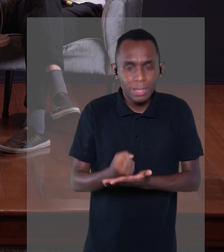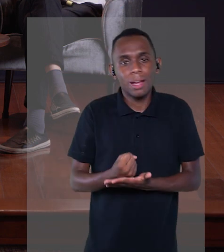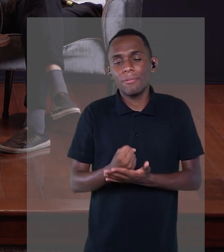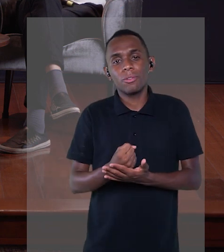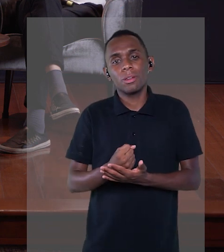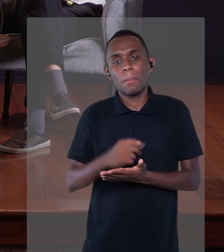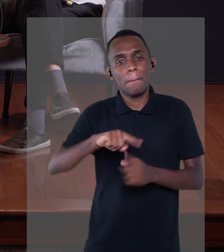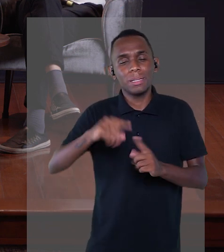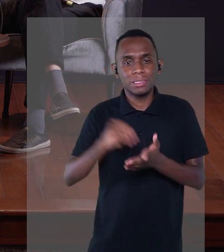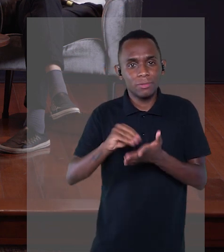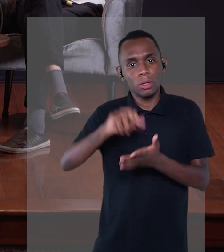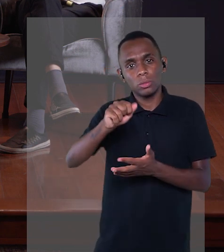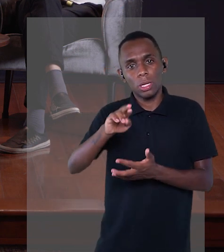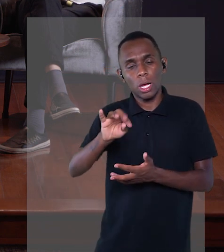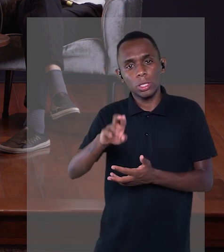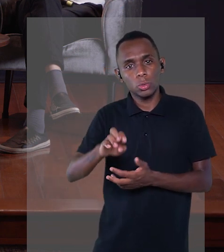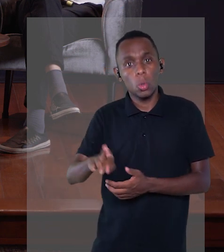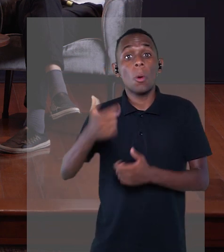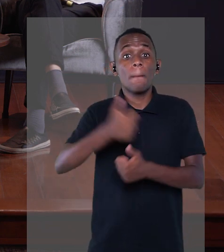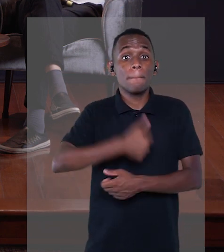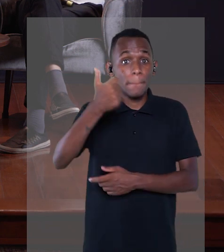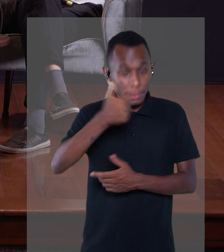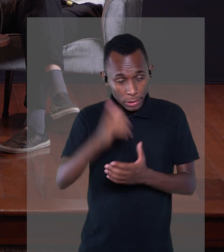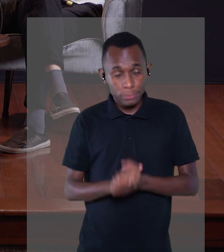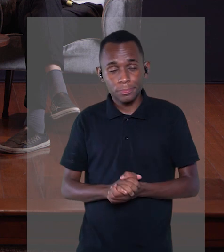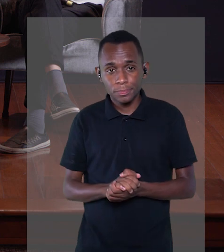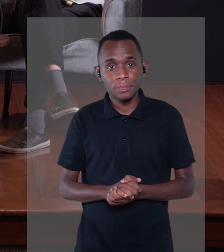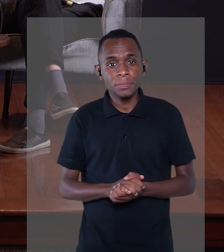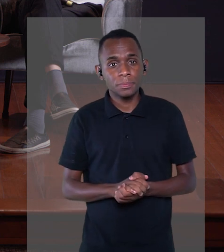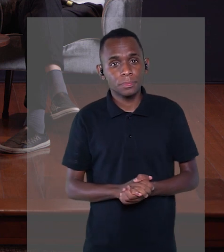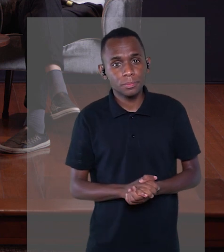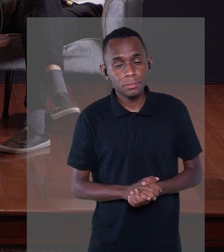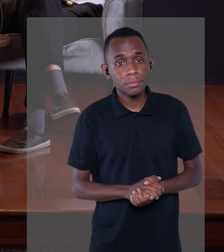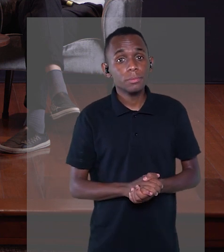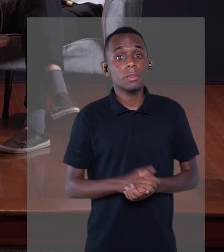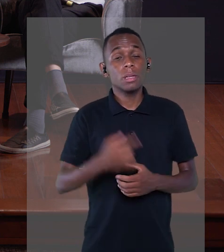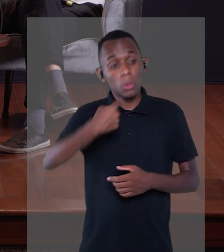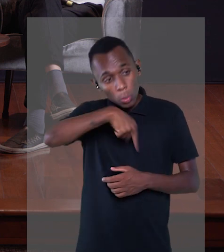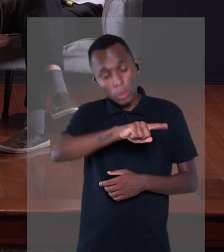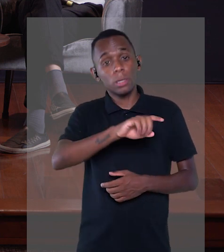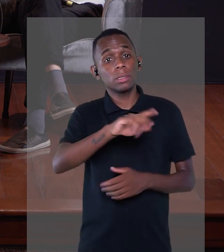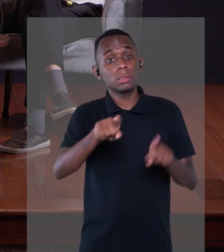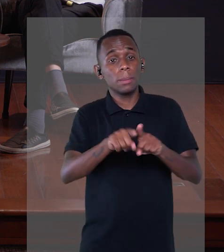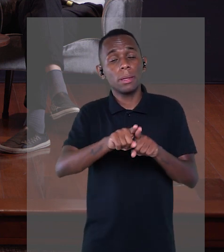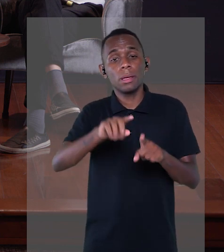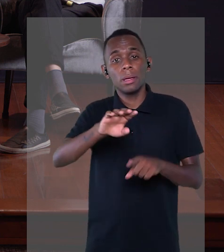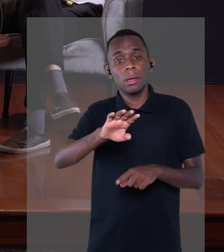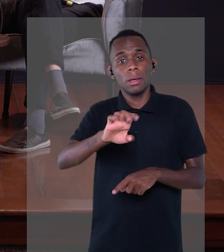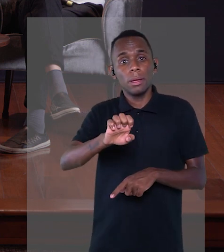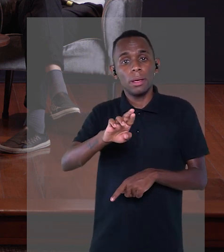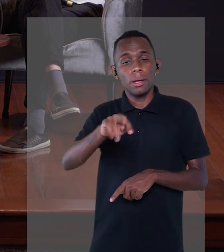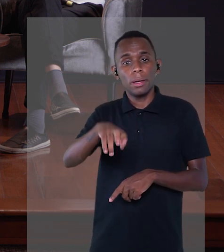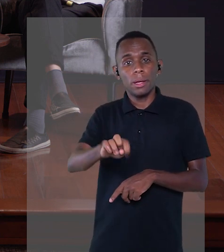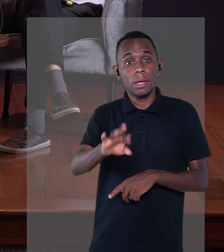do Enéas Xavier, que é um músico daqui de Belo Horizonte, um queridíssimo, que foi meu parceiraço. Eu ia para o estúdio dele, gravava voz e